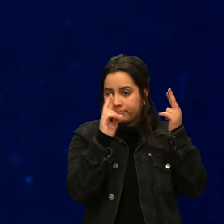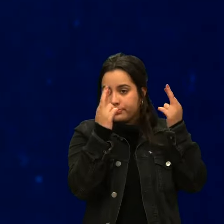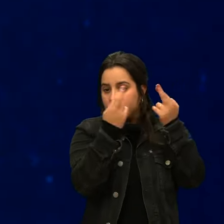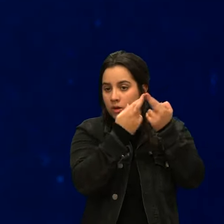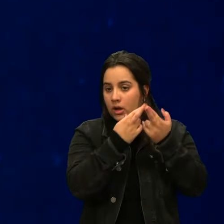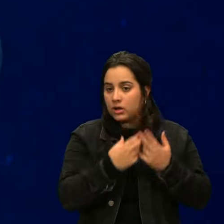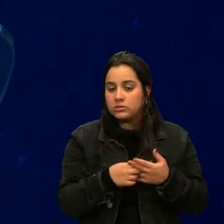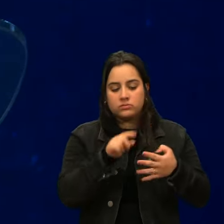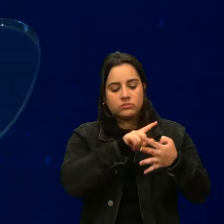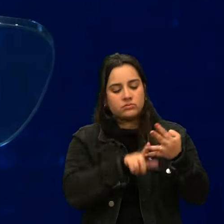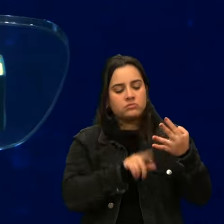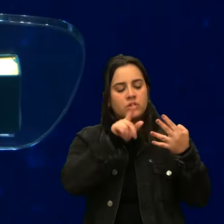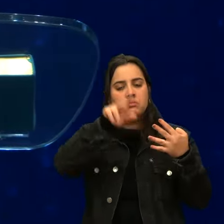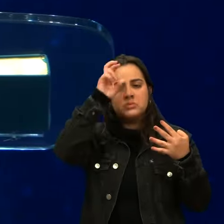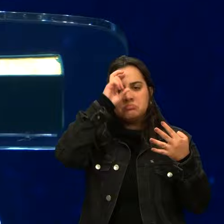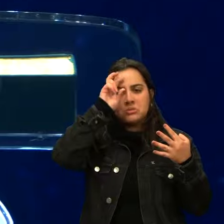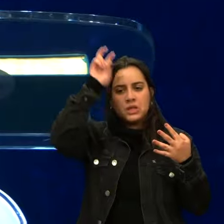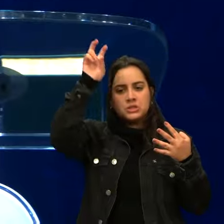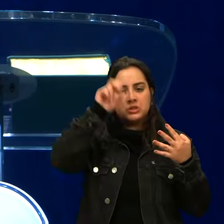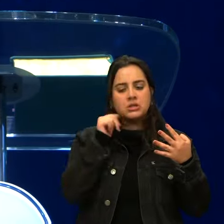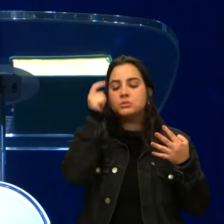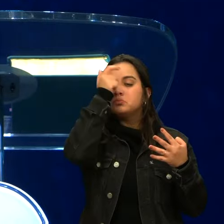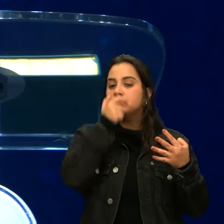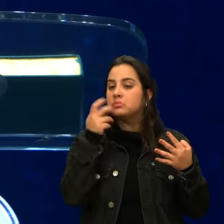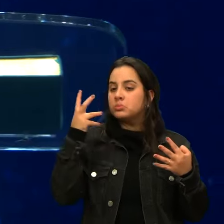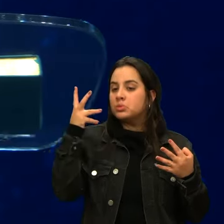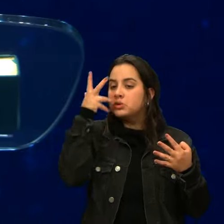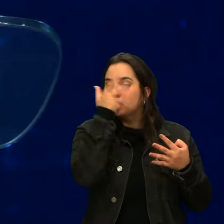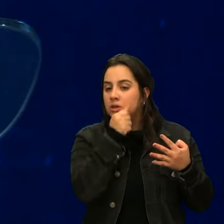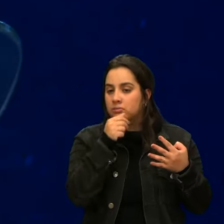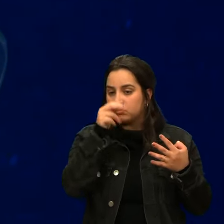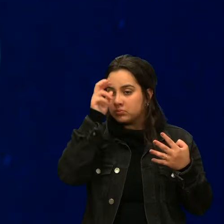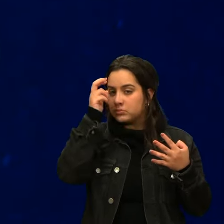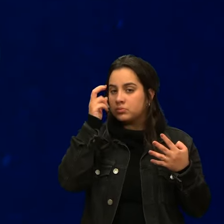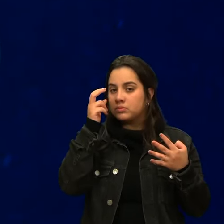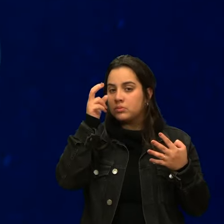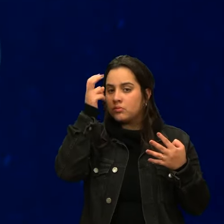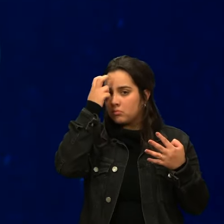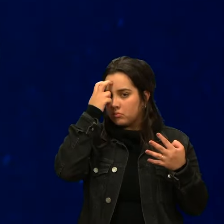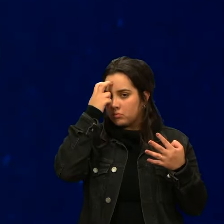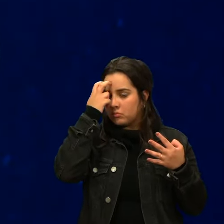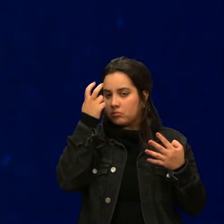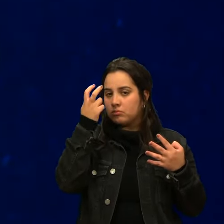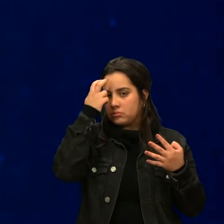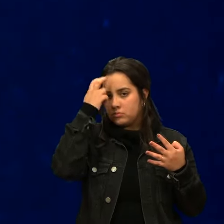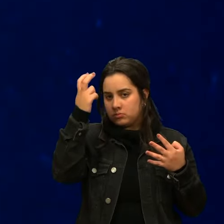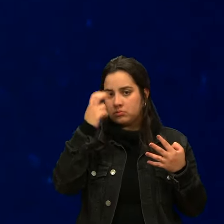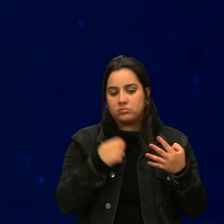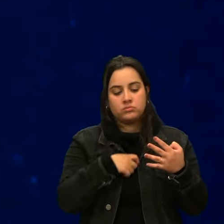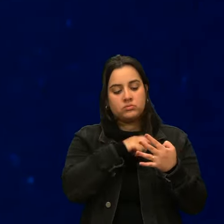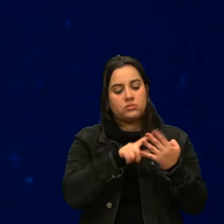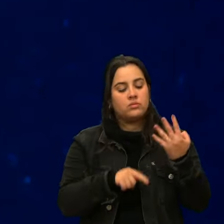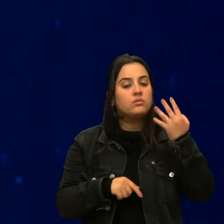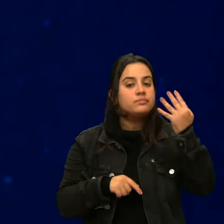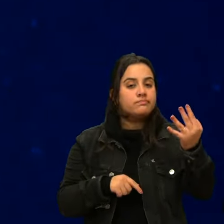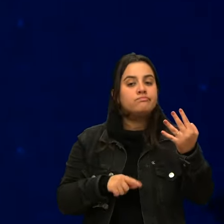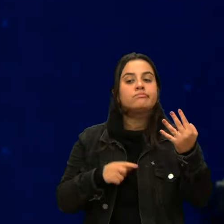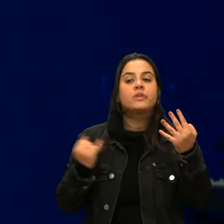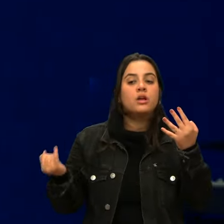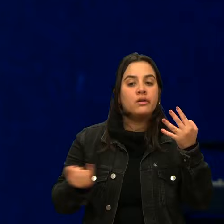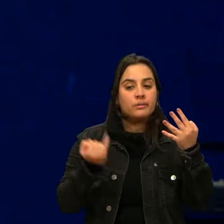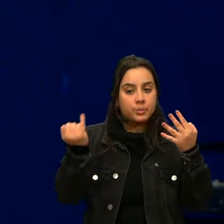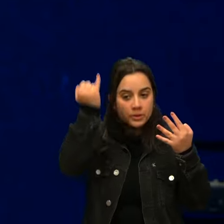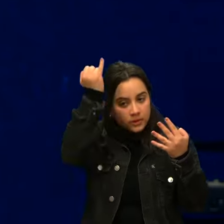muito inteligentes, eles eram de boa aparência, eram cultos. Provavelmente eram pessoas importantes e que